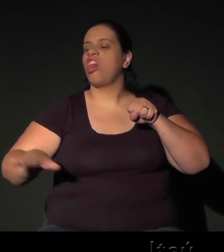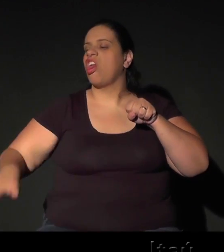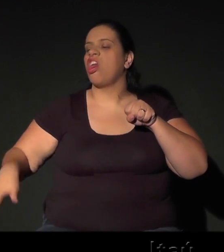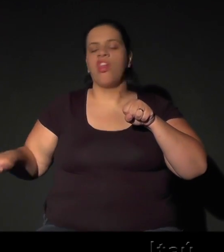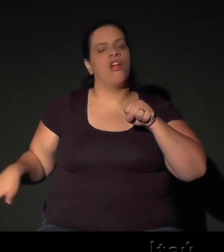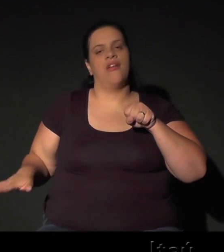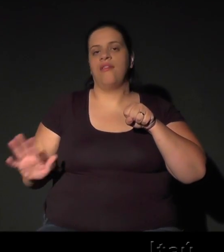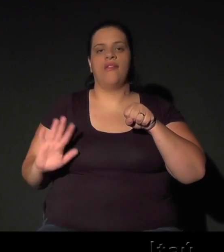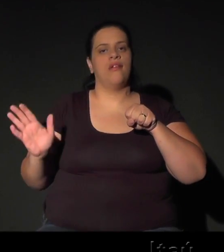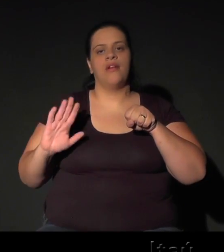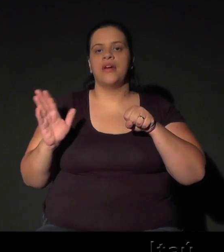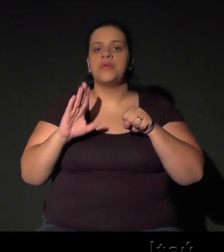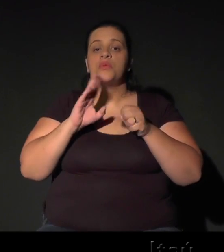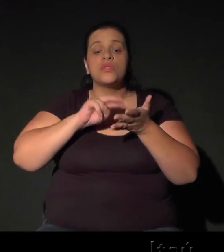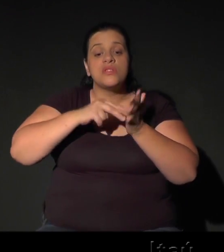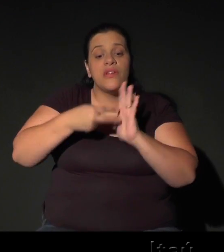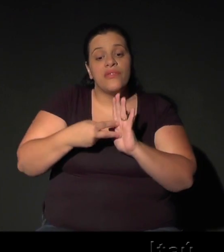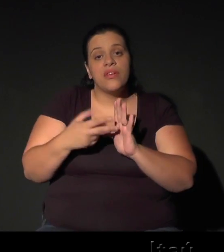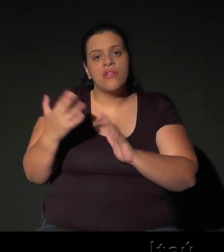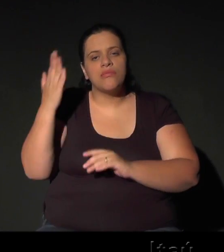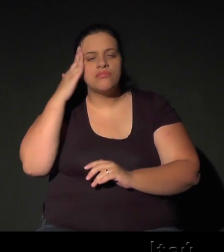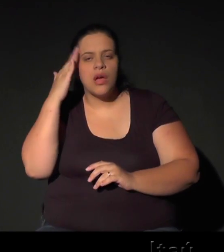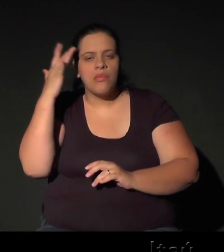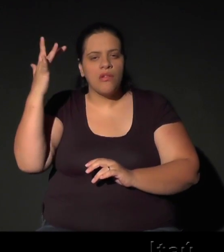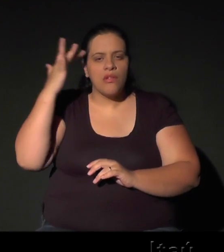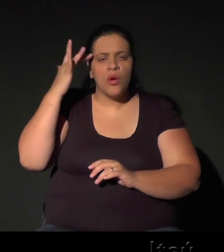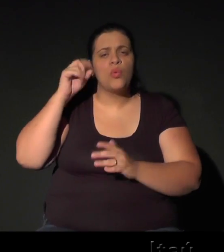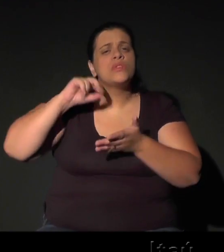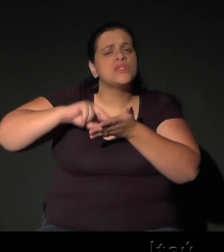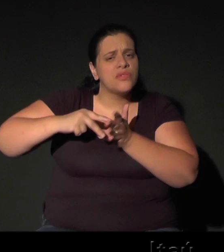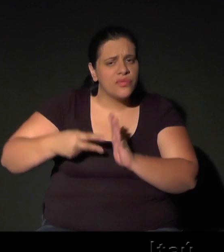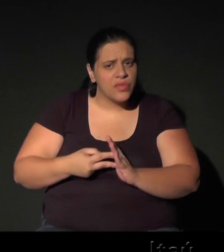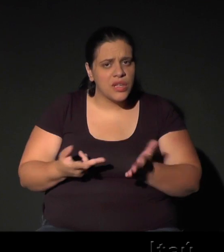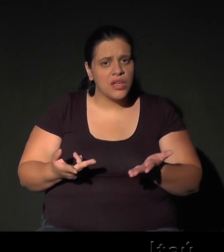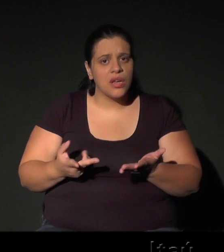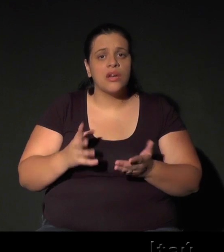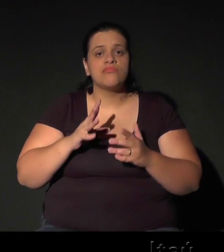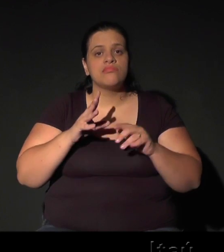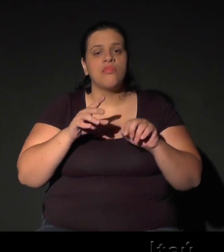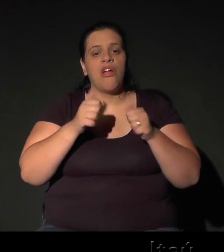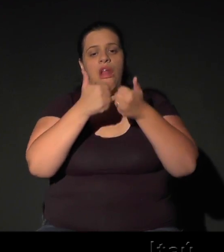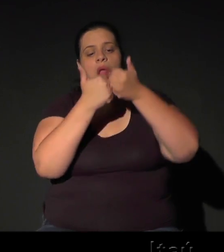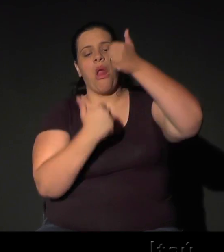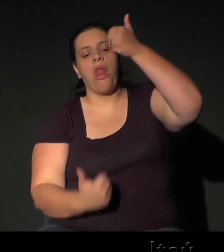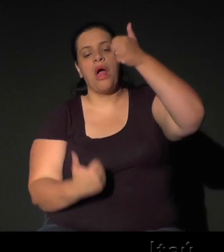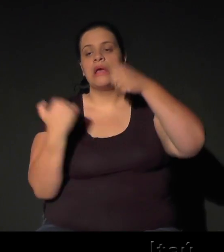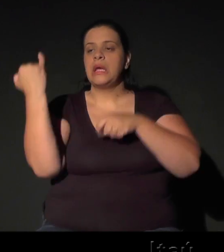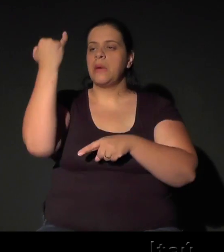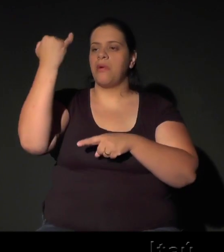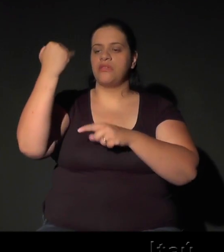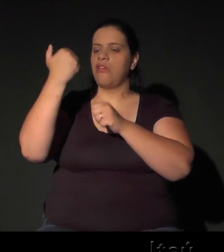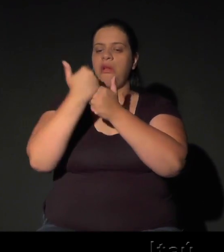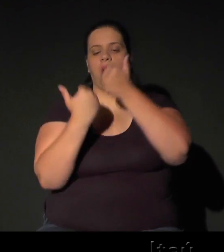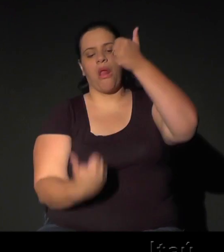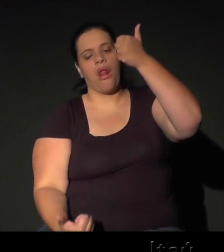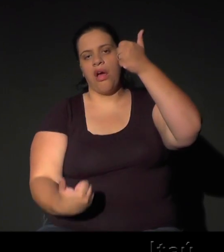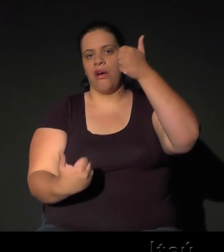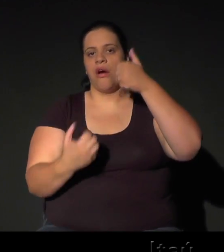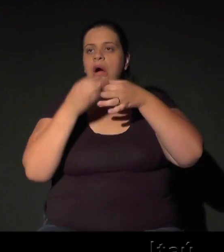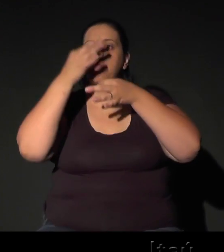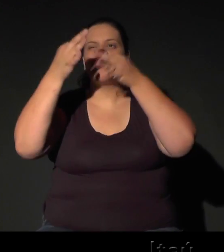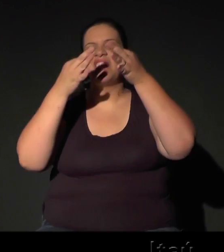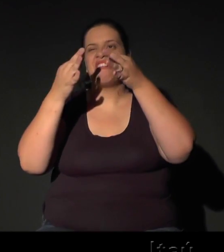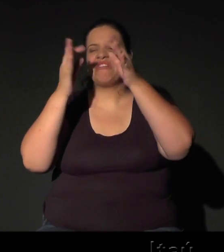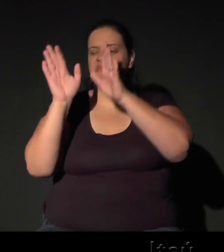forma como a gente hierarquia saberes e hierarquias a narrativas né Eu acho que que é importante porque aí a gente vai se